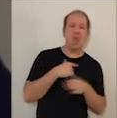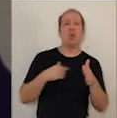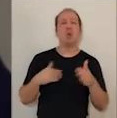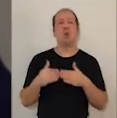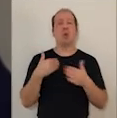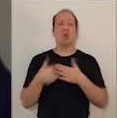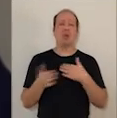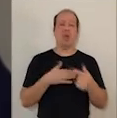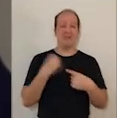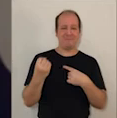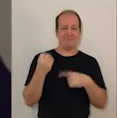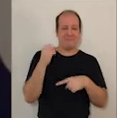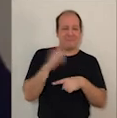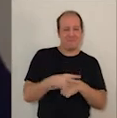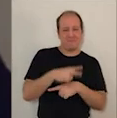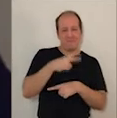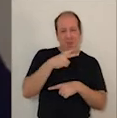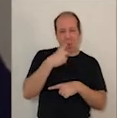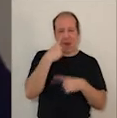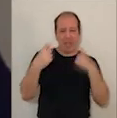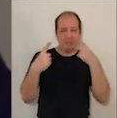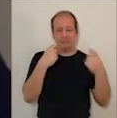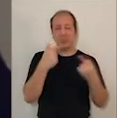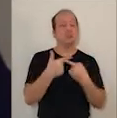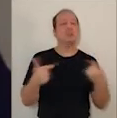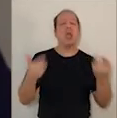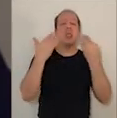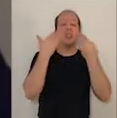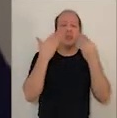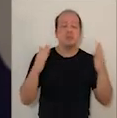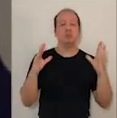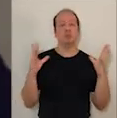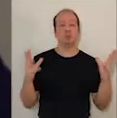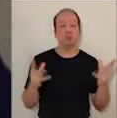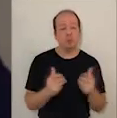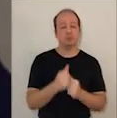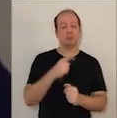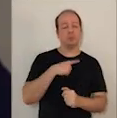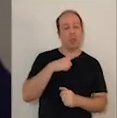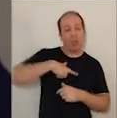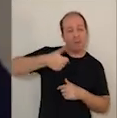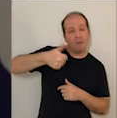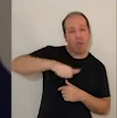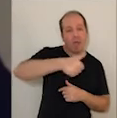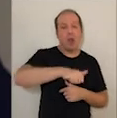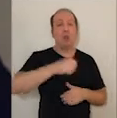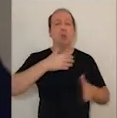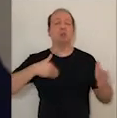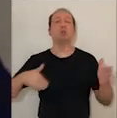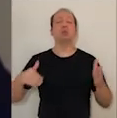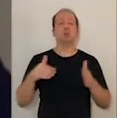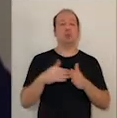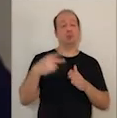de violência de sua parte e que as testemunhas são unânimes em avalizar, inclusive o próprio pai